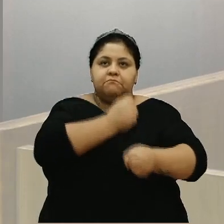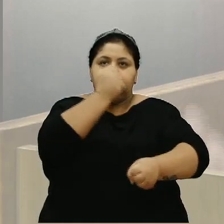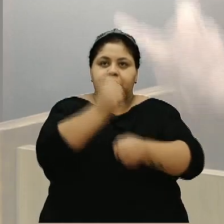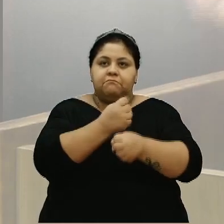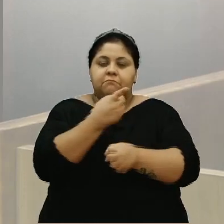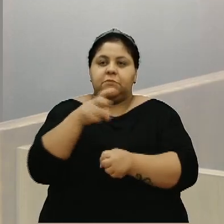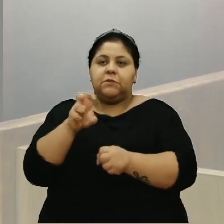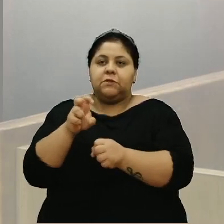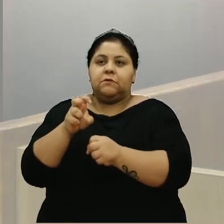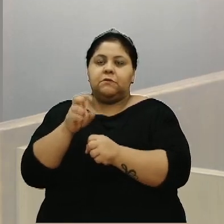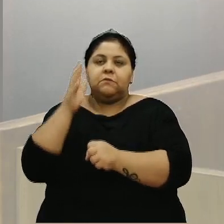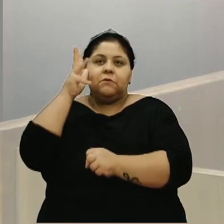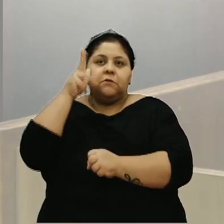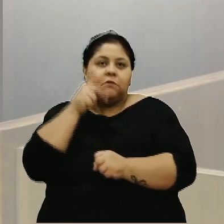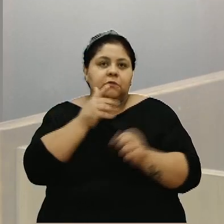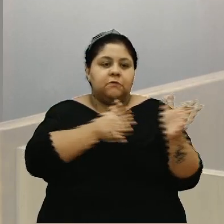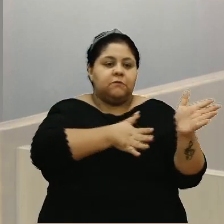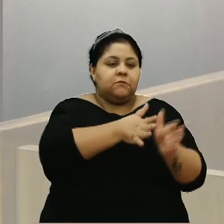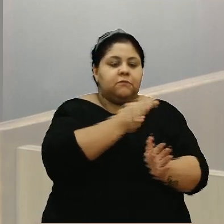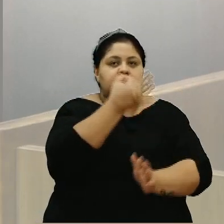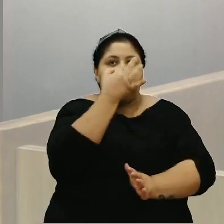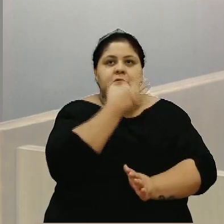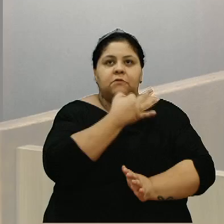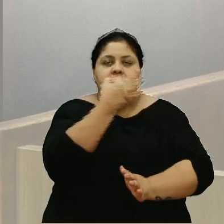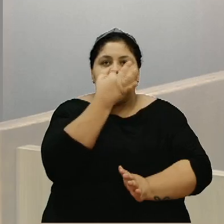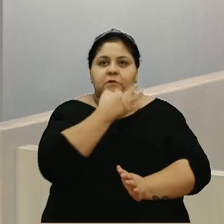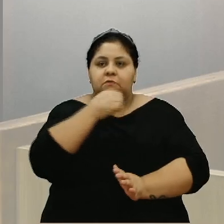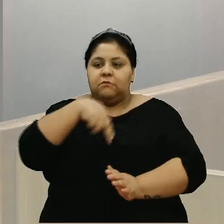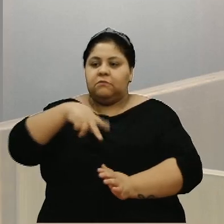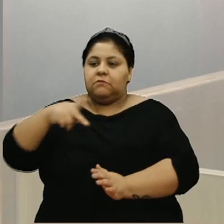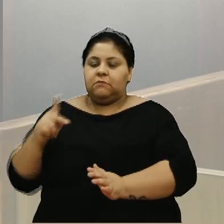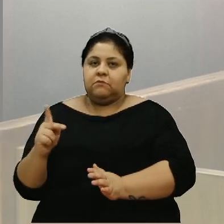para nós dar acesso a Caxias, Nova